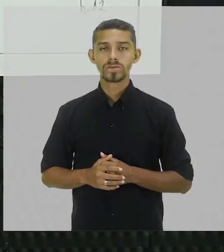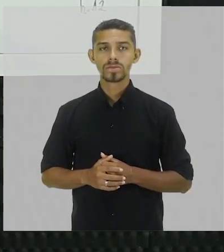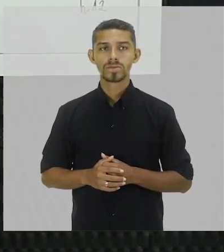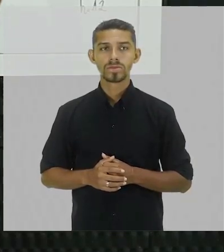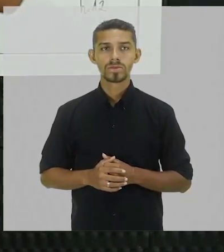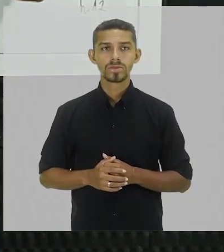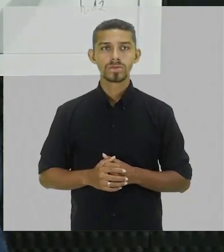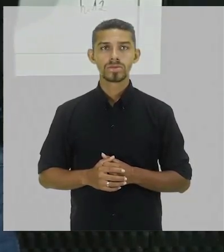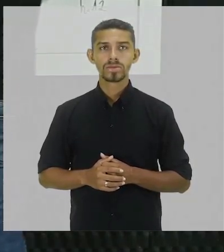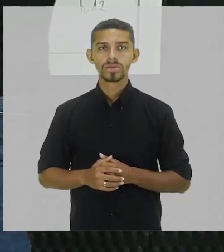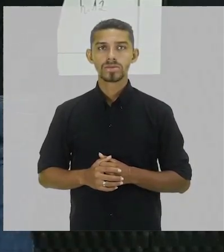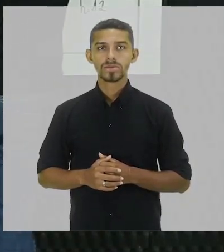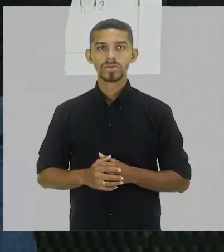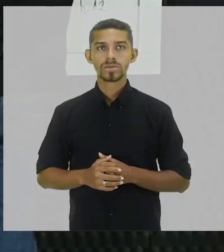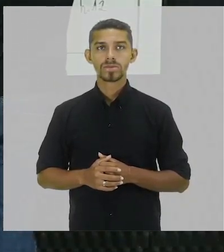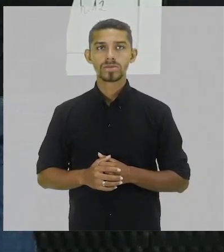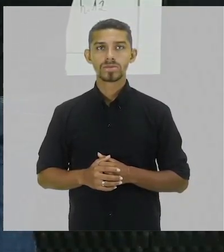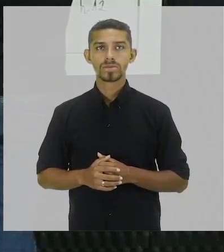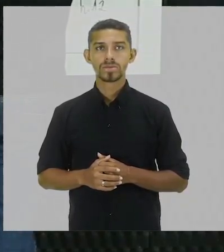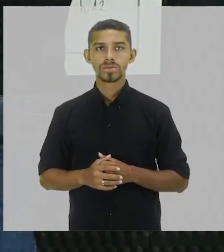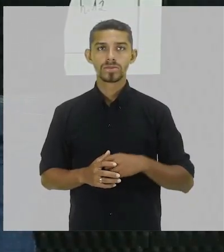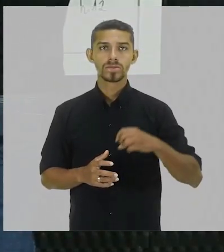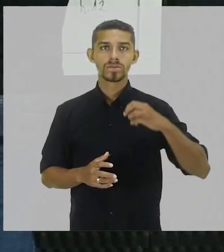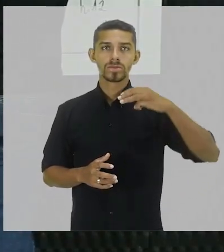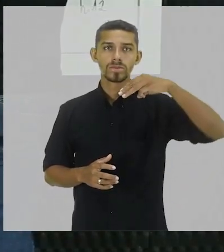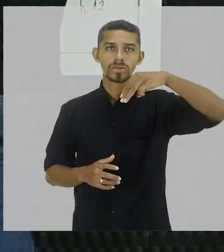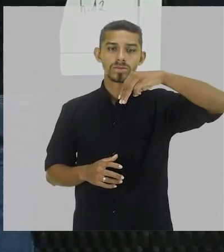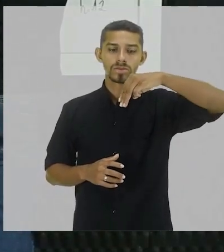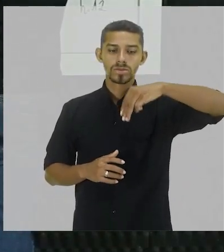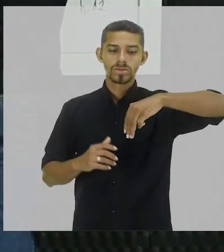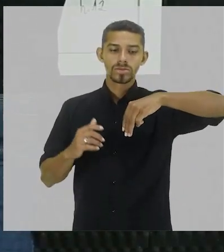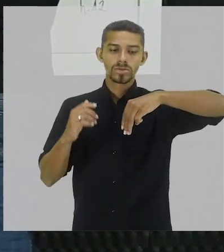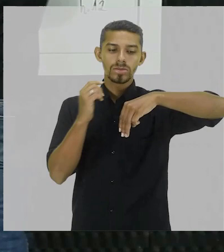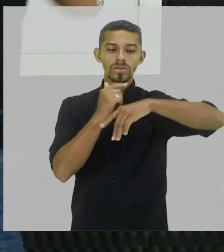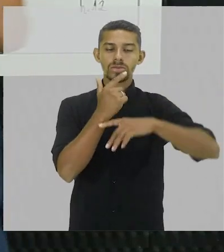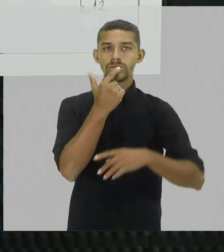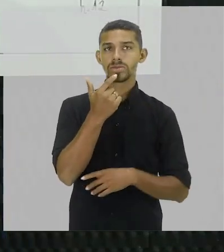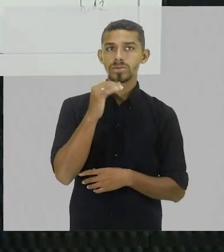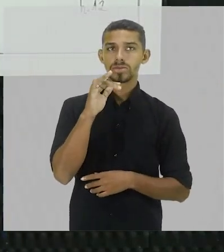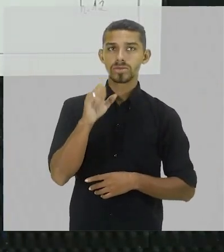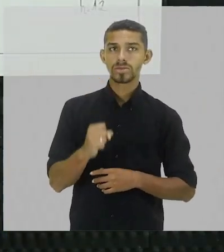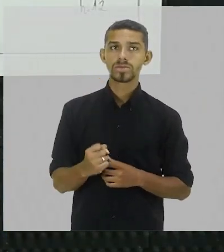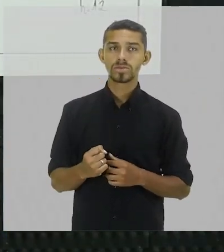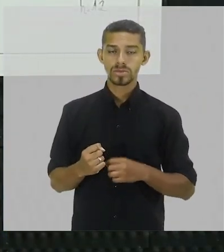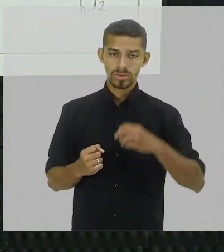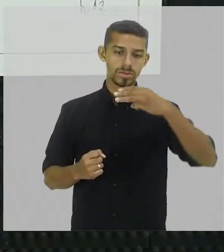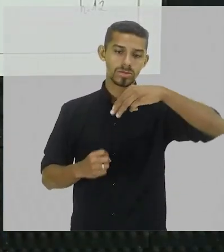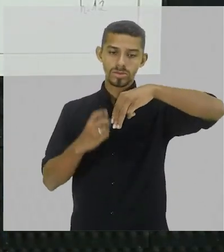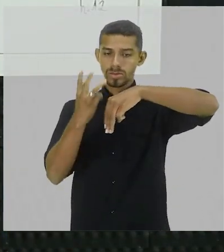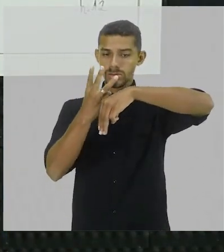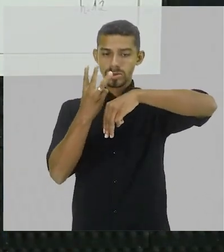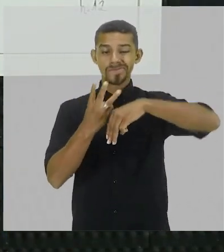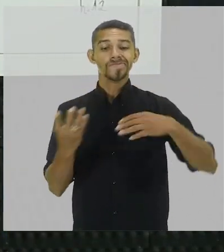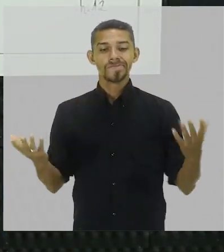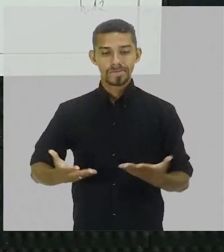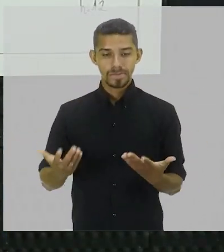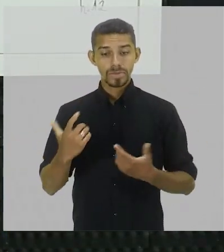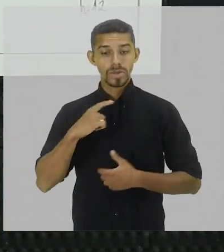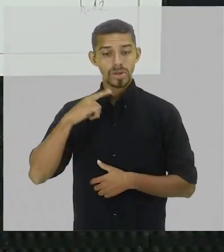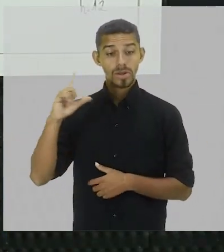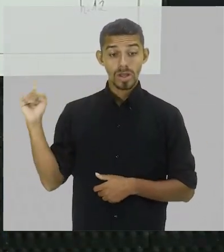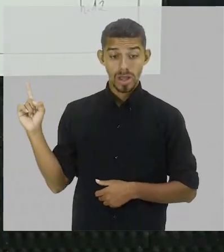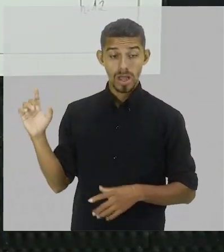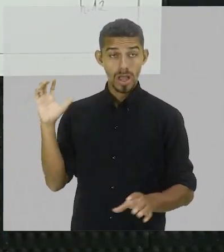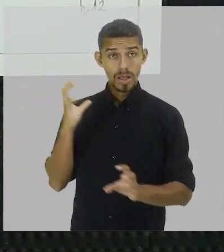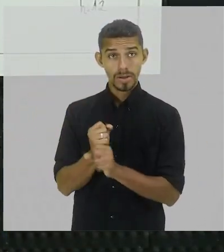No caso aqui, está em metros, né? Metros cúbicos. Se eu for calcular agora o volume